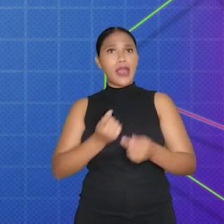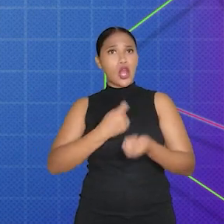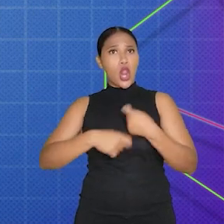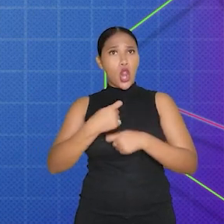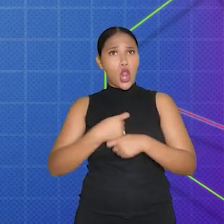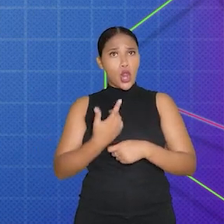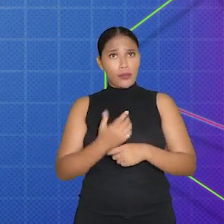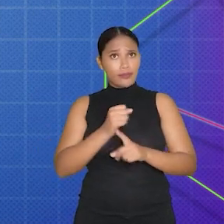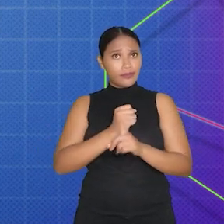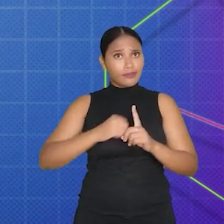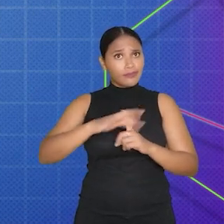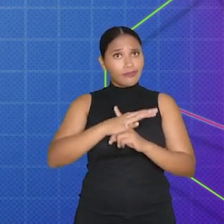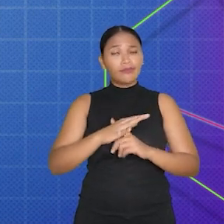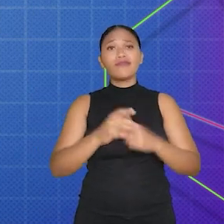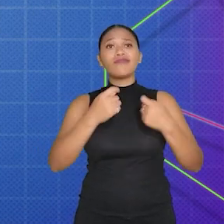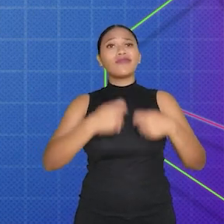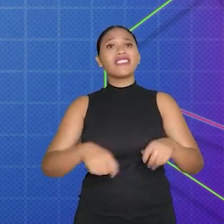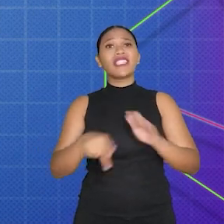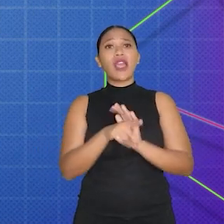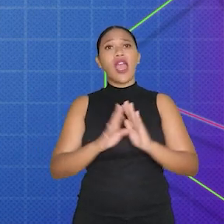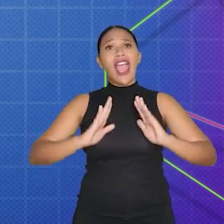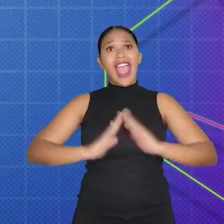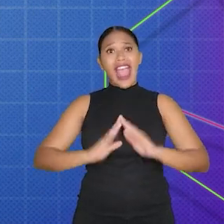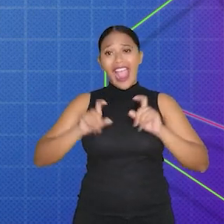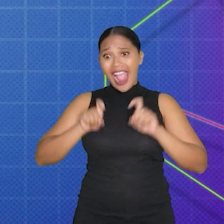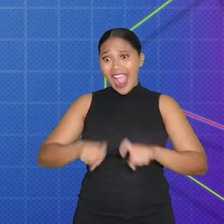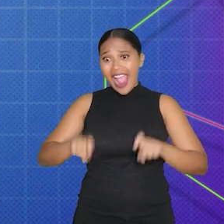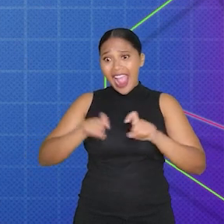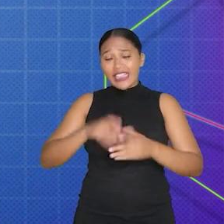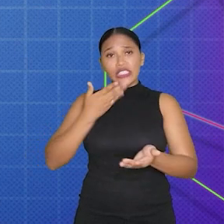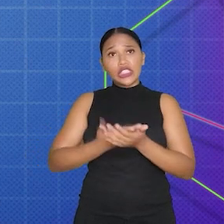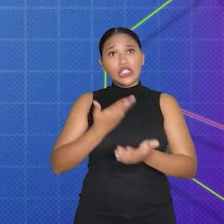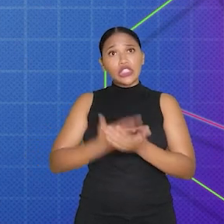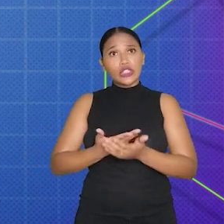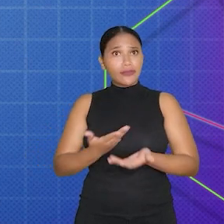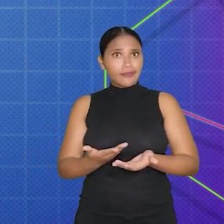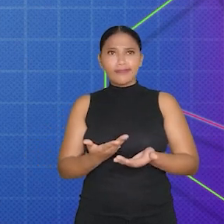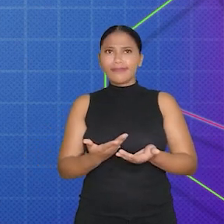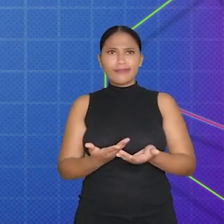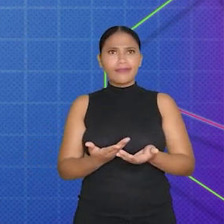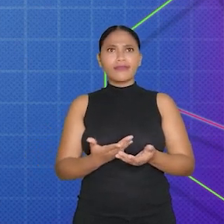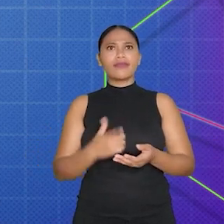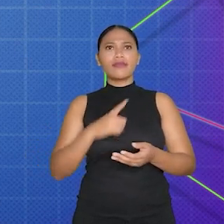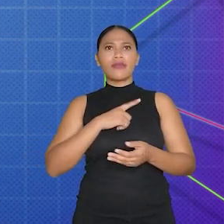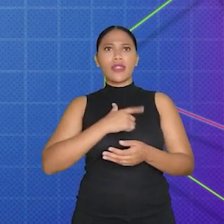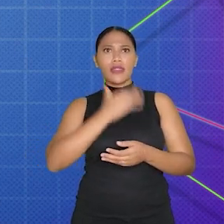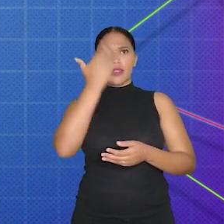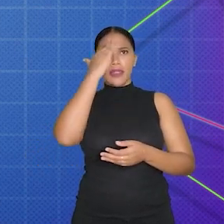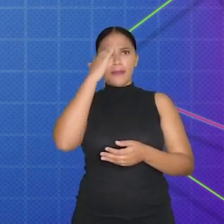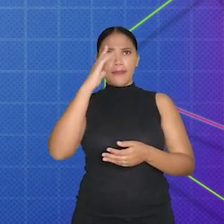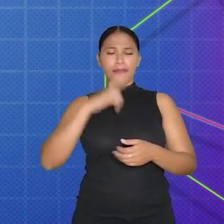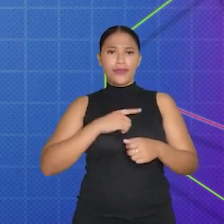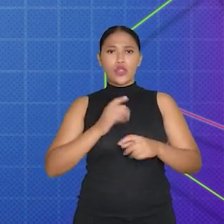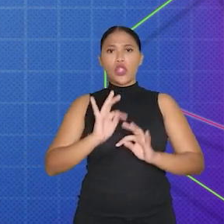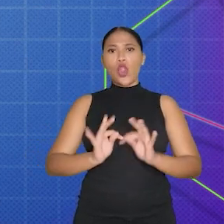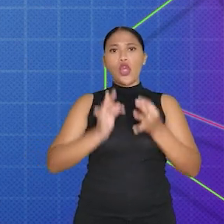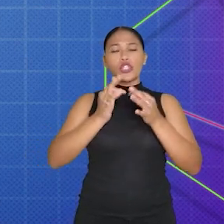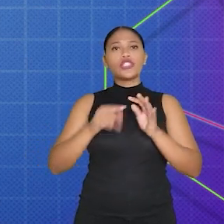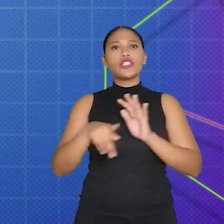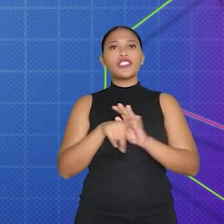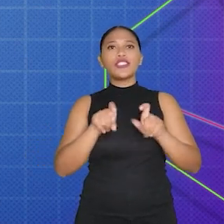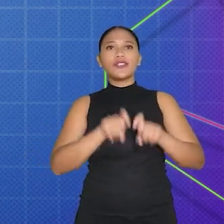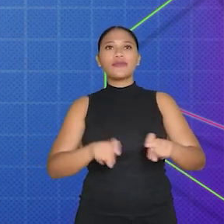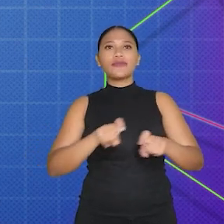classes sociais. Dessa maneira, não precisariam ter uma máquina em casa para ter uma ligação maior com o digital. O domínio das